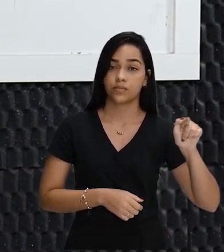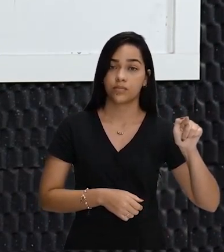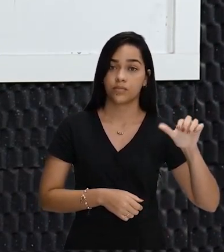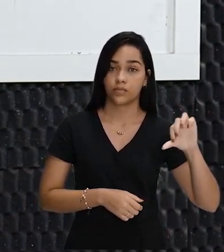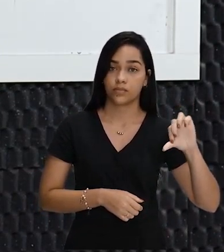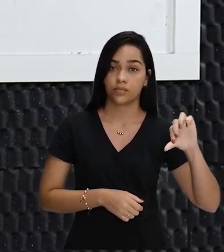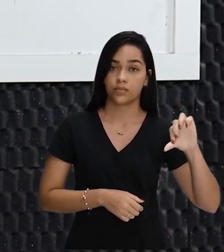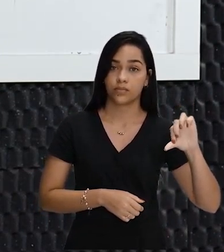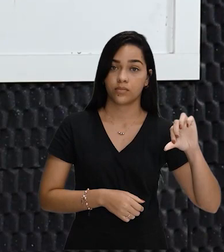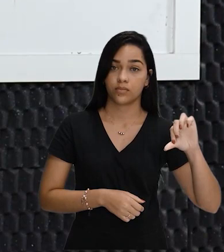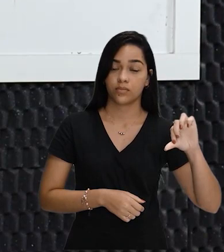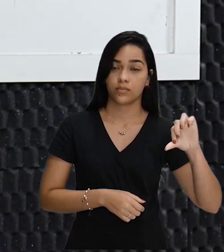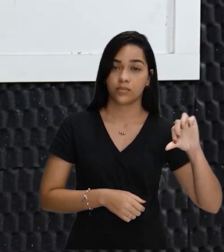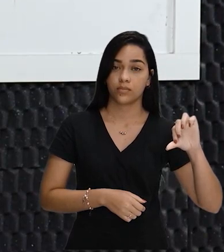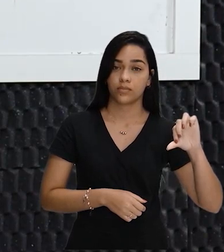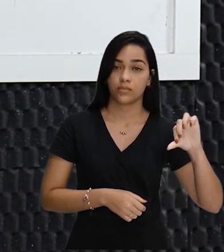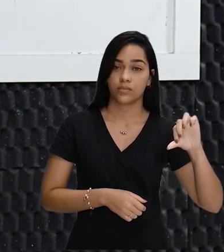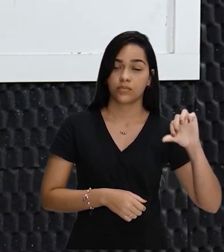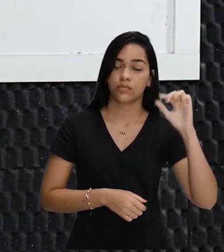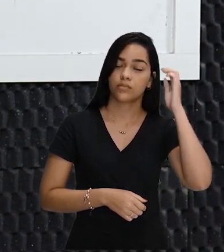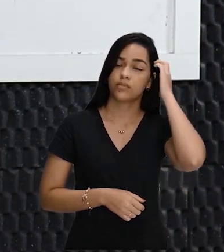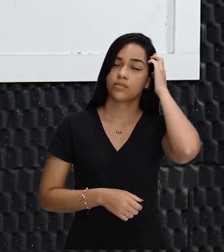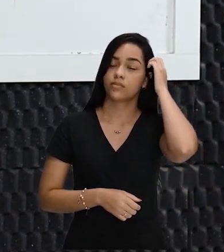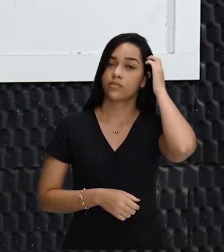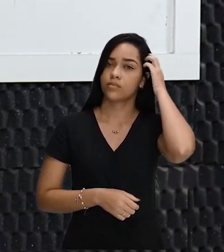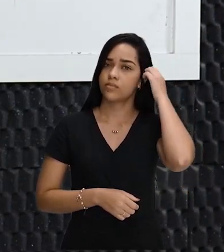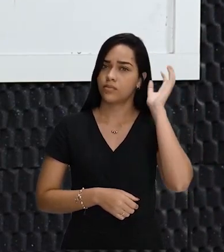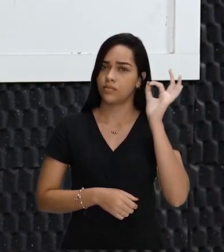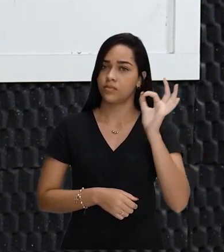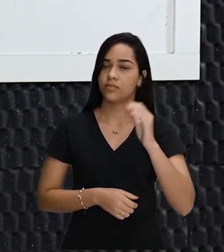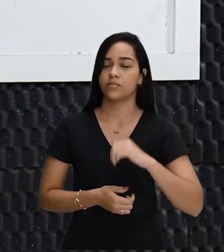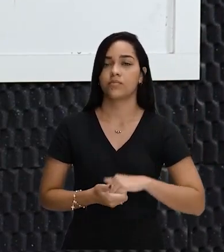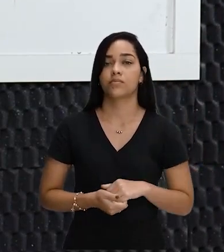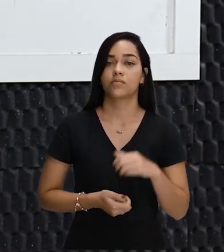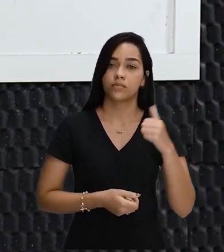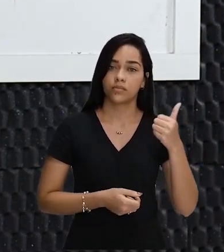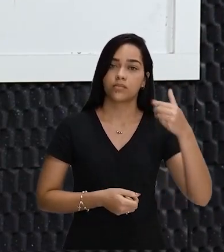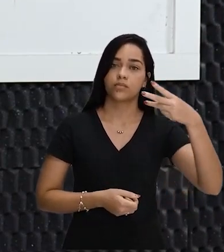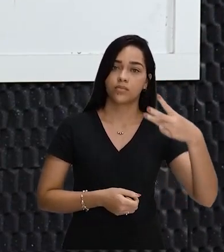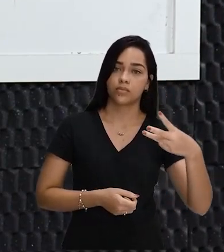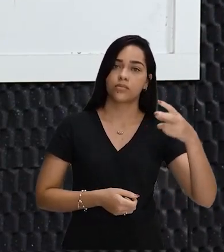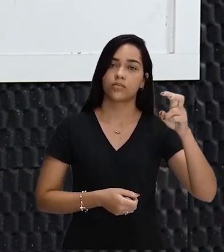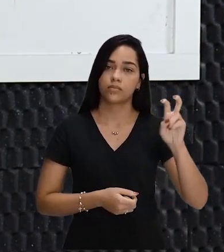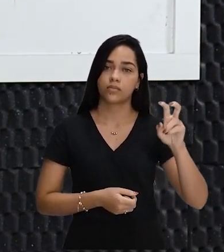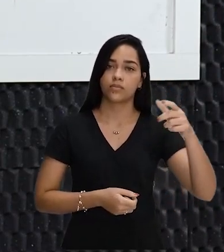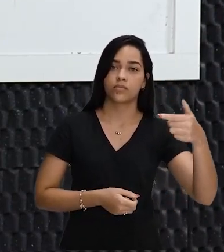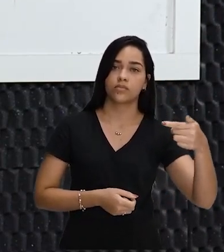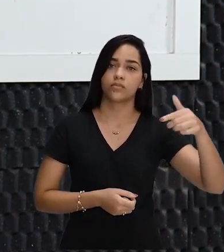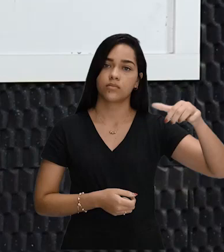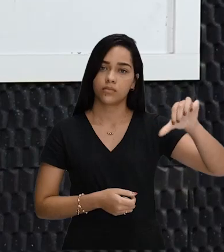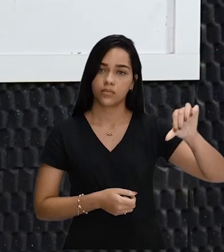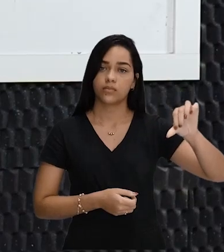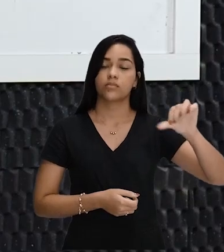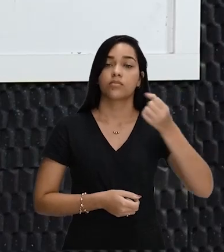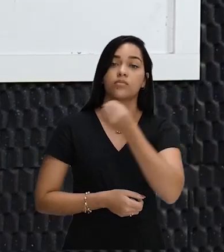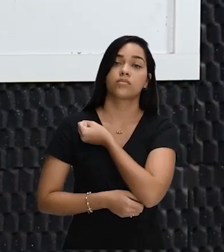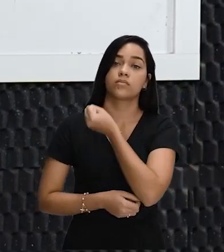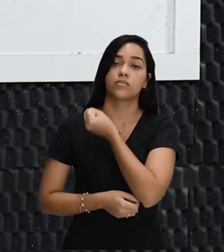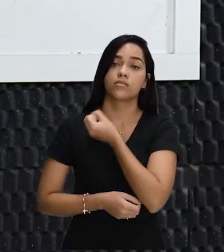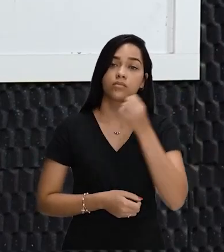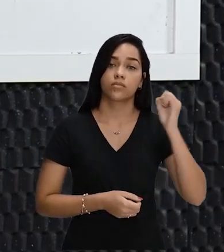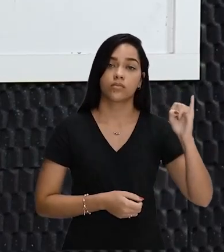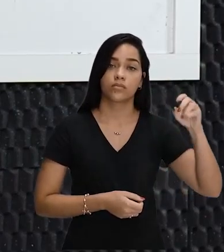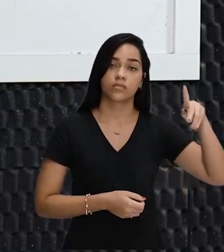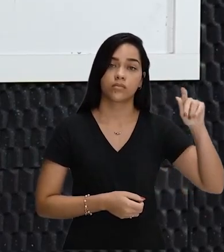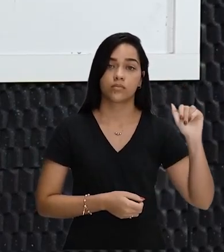7 e 9 é isso um 3579 são os números ímpares